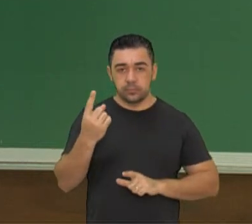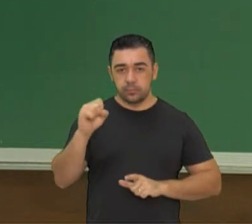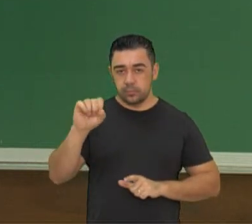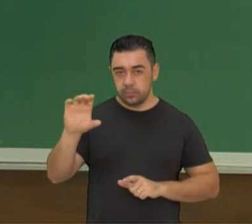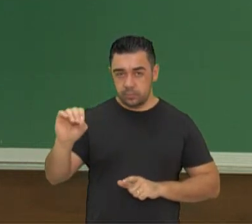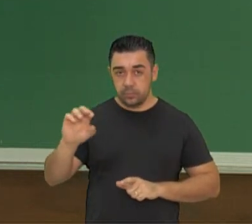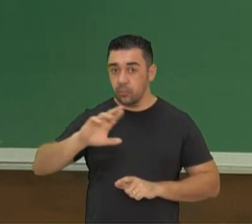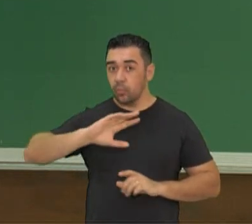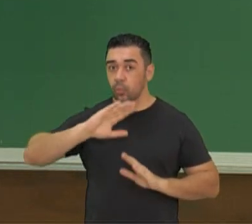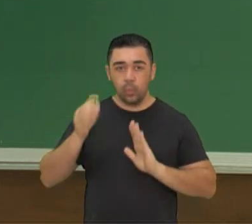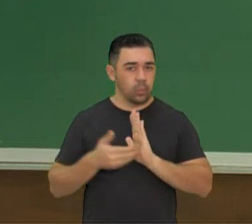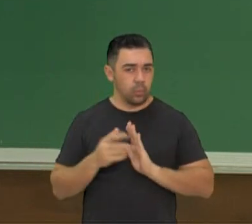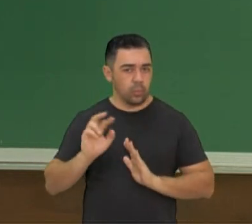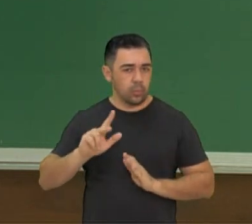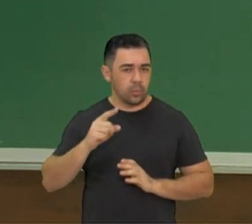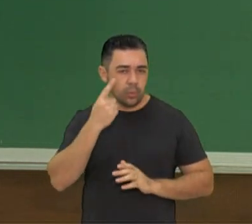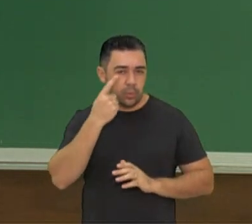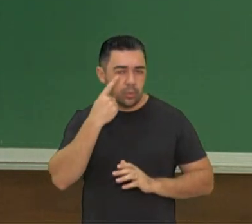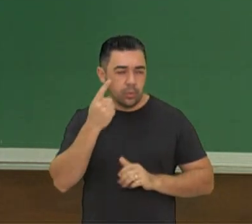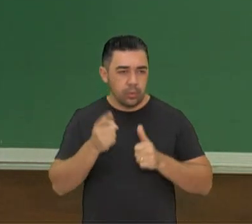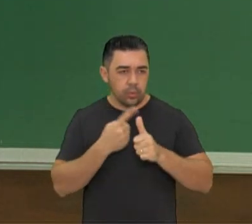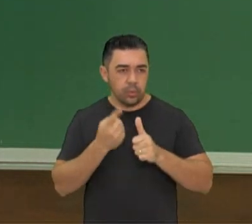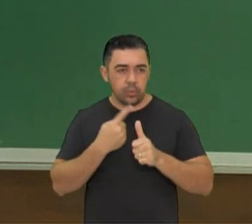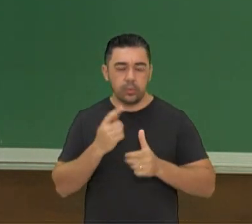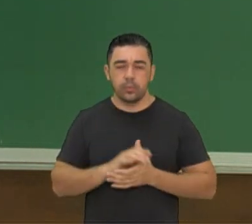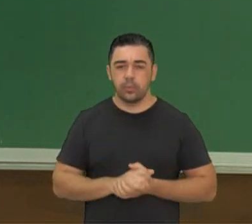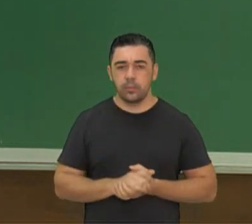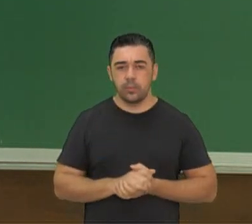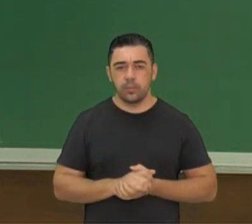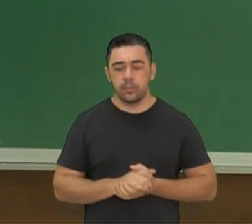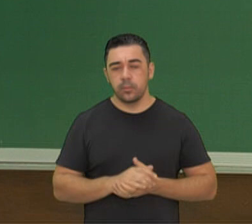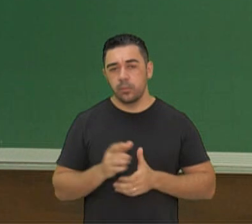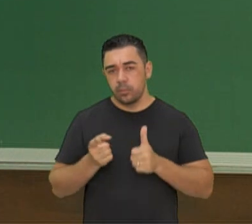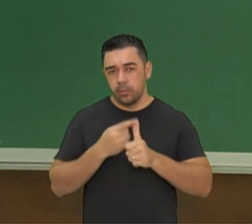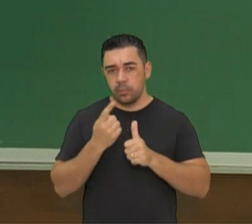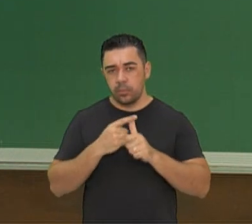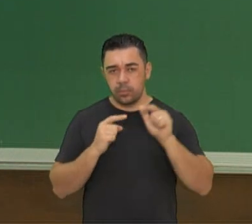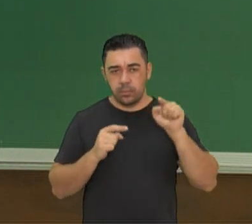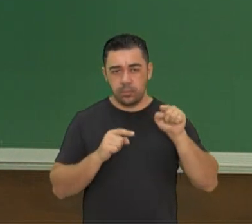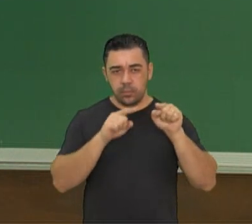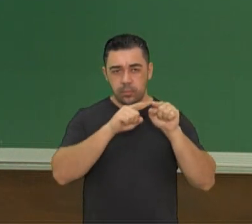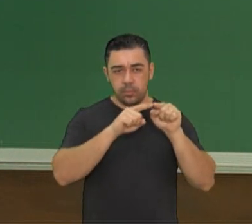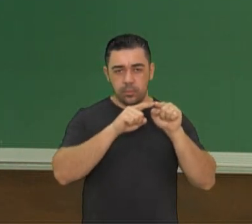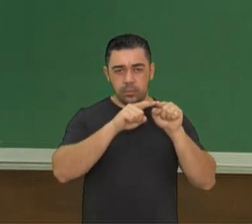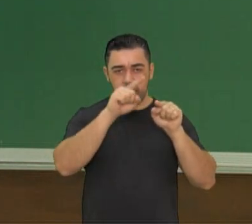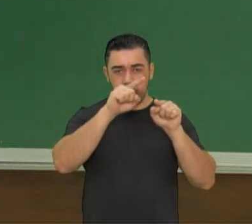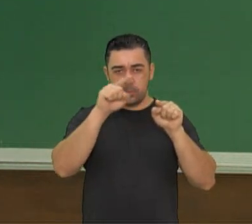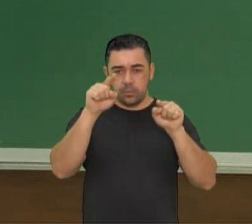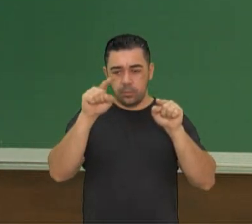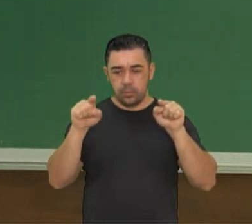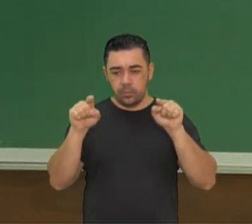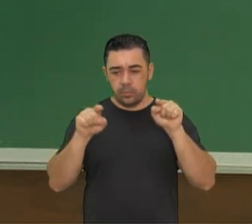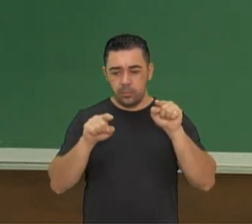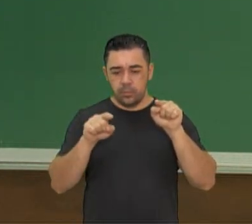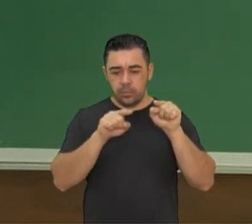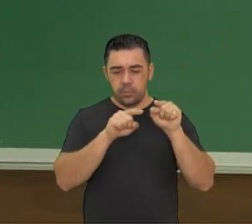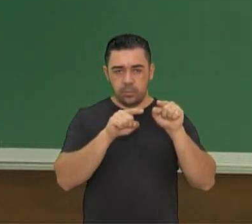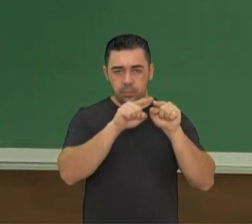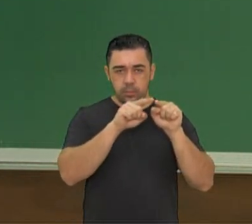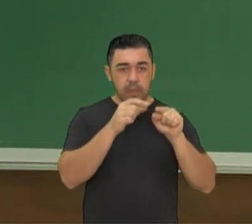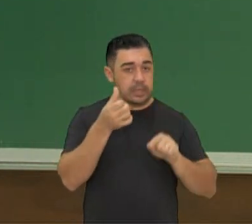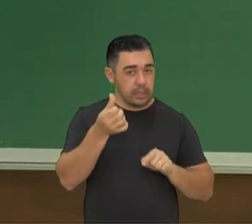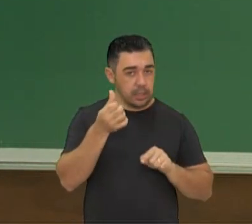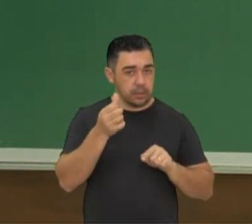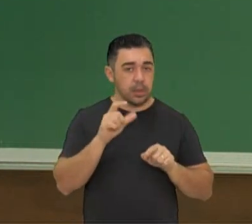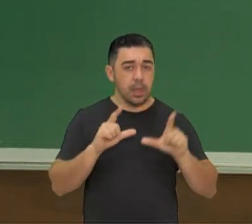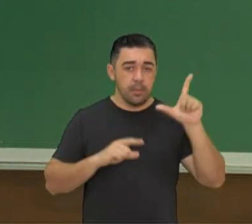todos são convexos. Vamos olhar para a primeira figura. A primeira figura, ela tem 6 lados e os ângulos são